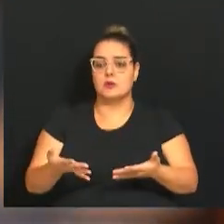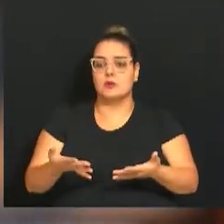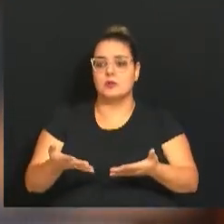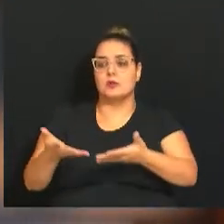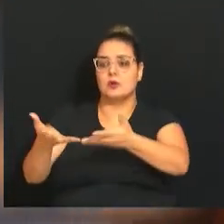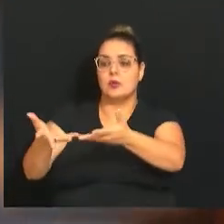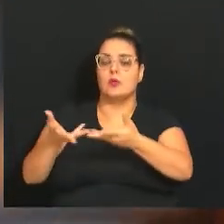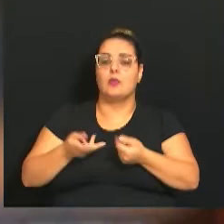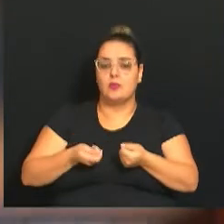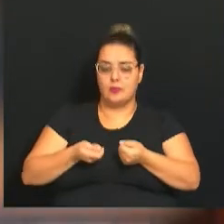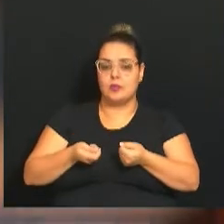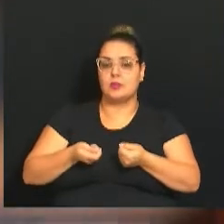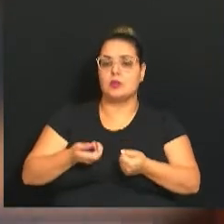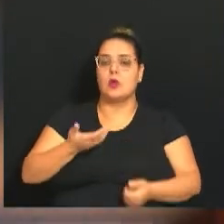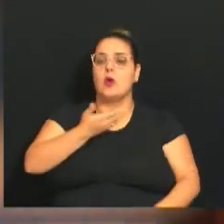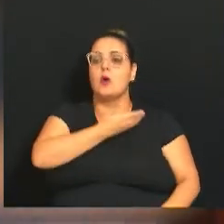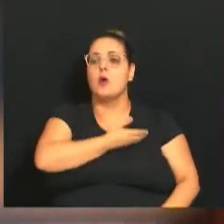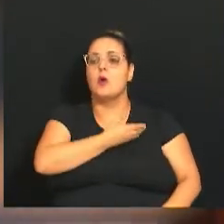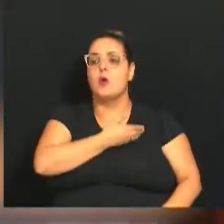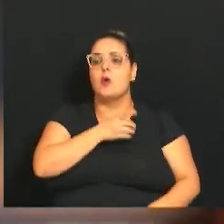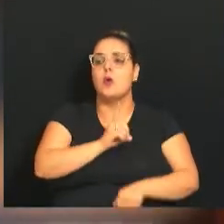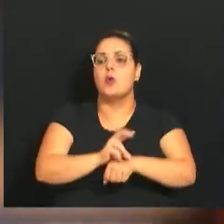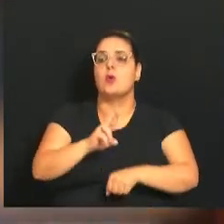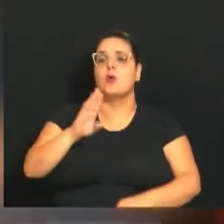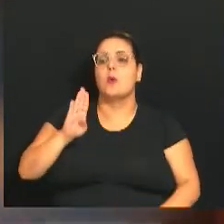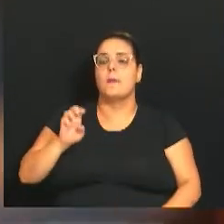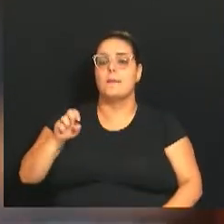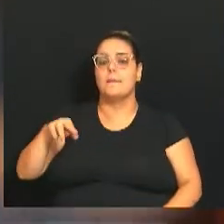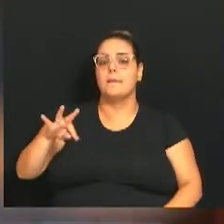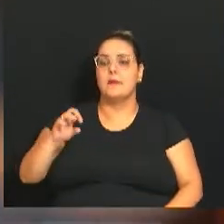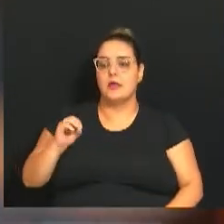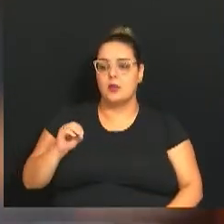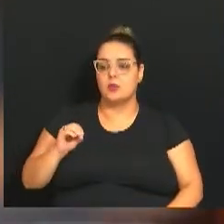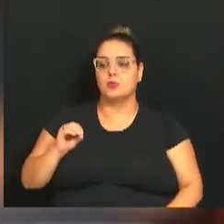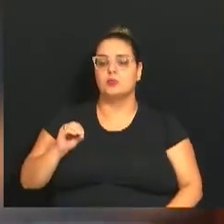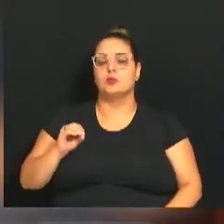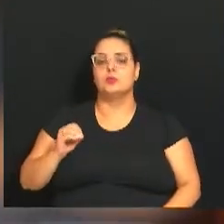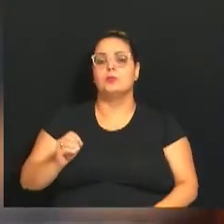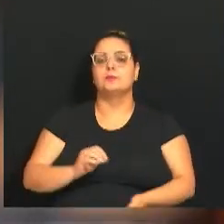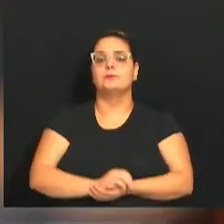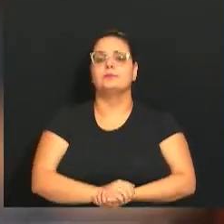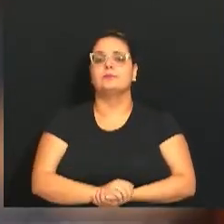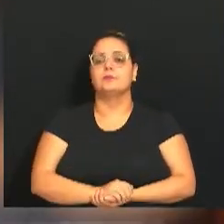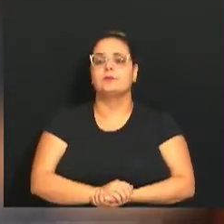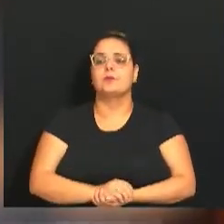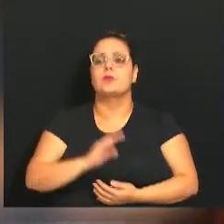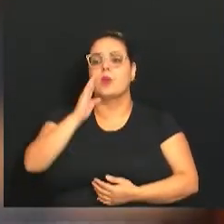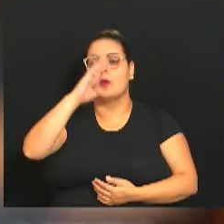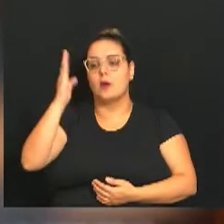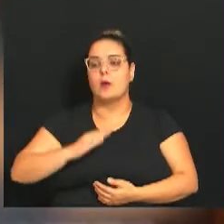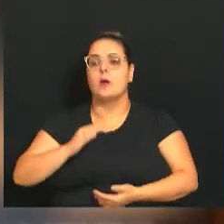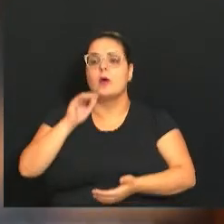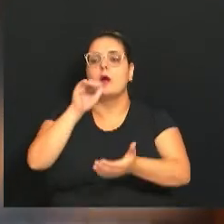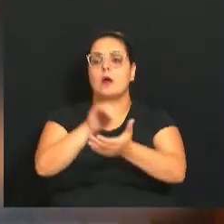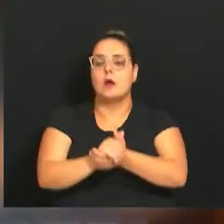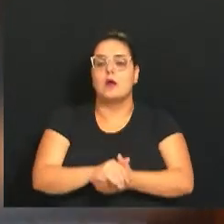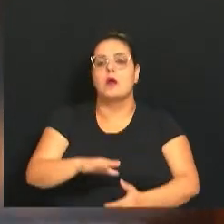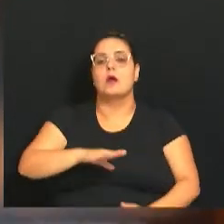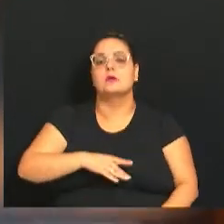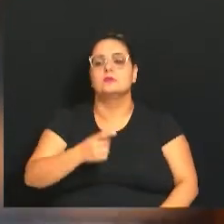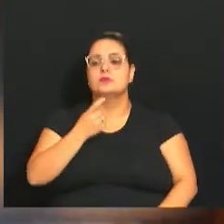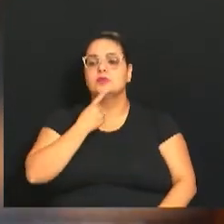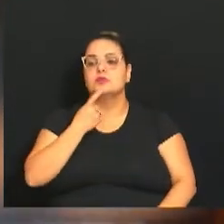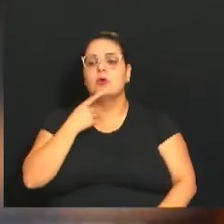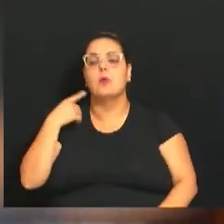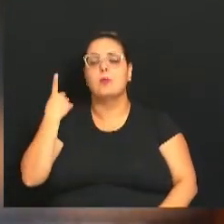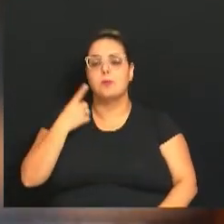convidei o amigo Dr. Bento Lupércio Pereira Neto, que é brasileiro, casado, campineiro,